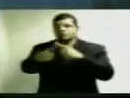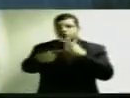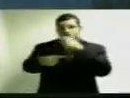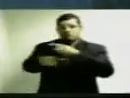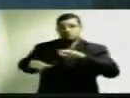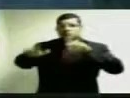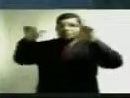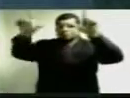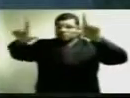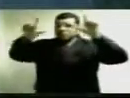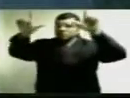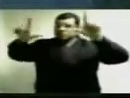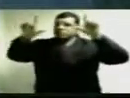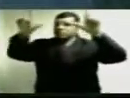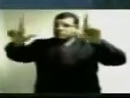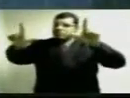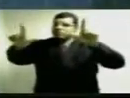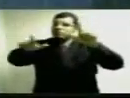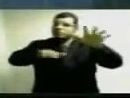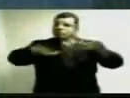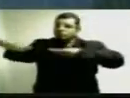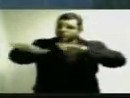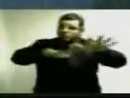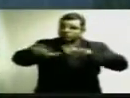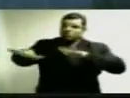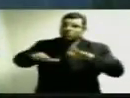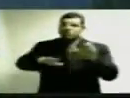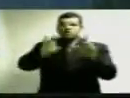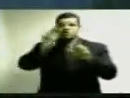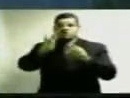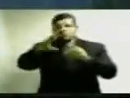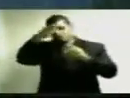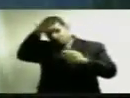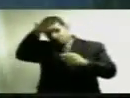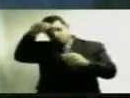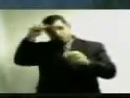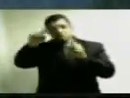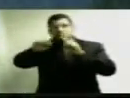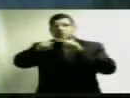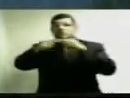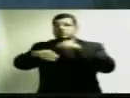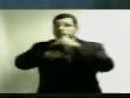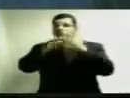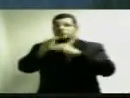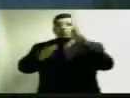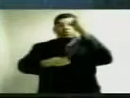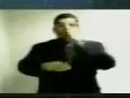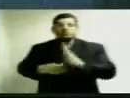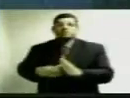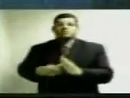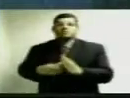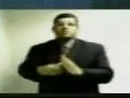conta de um movimento que não é só no Amazonas, mas que toma conta do Brasil.